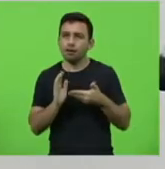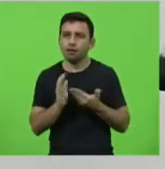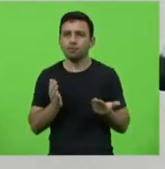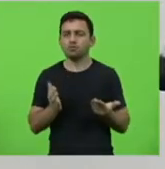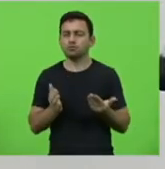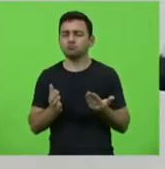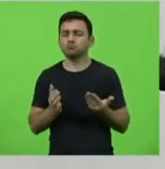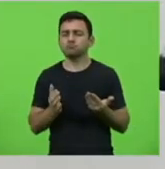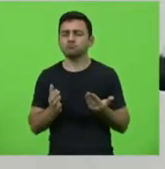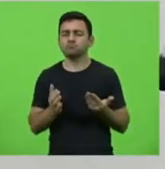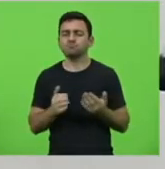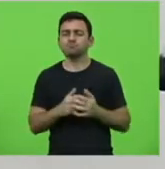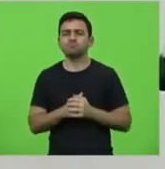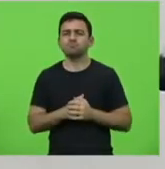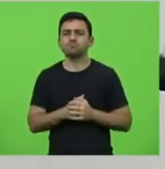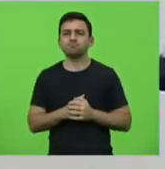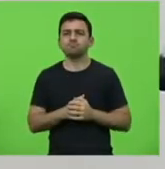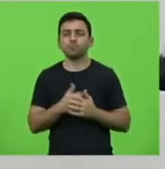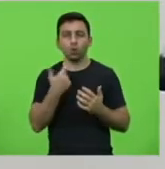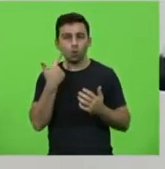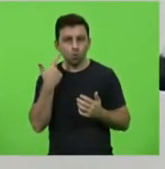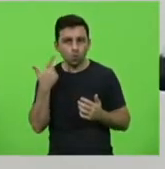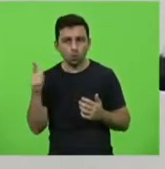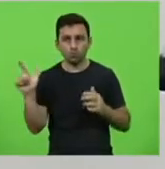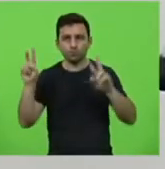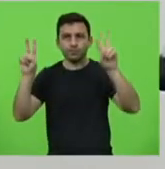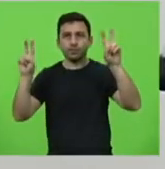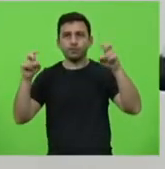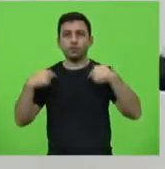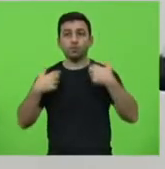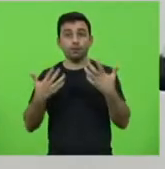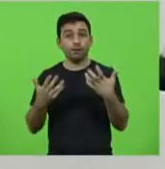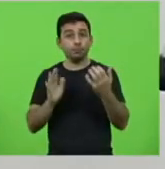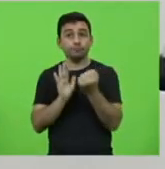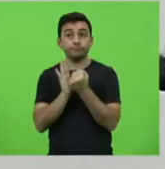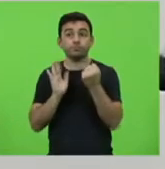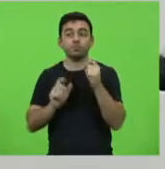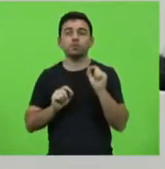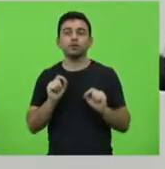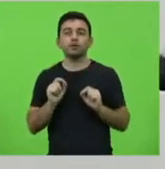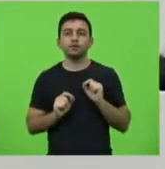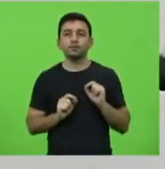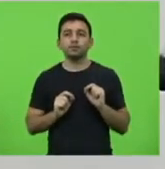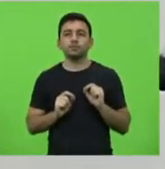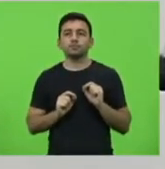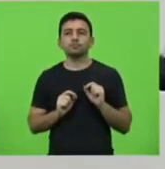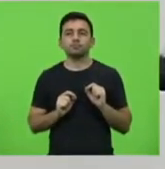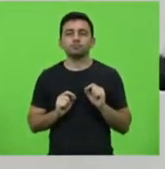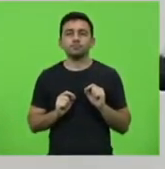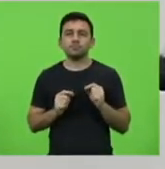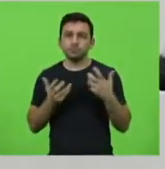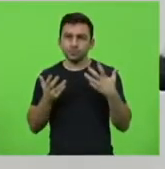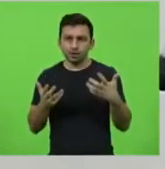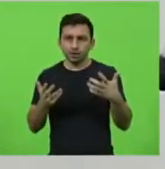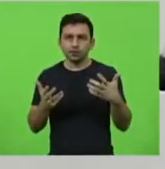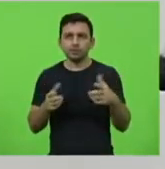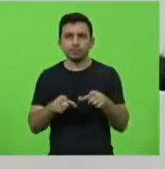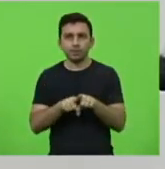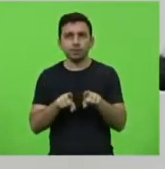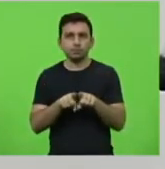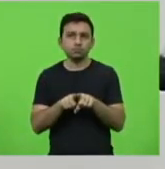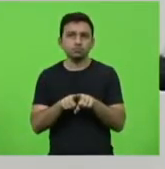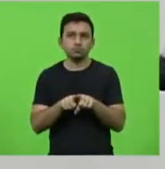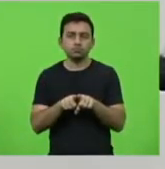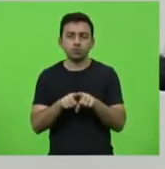Legislativa. Um outro ponto que eu queria registrar, e eu queria que fosse passado